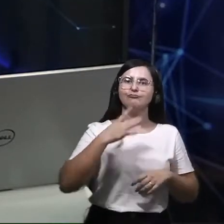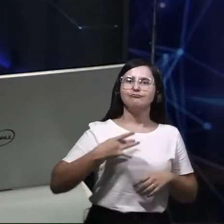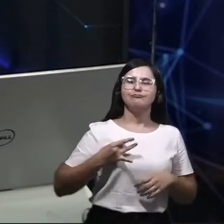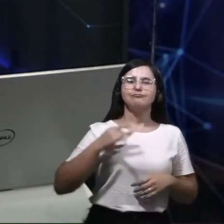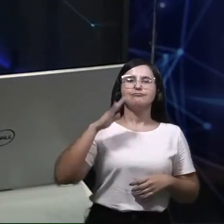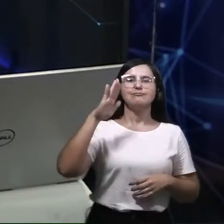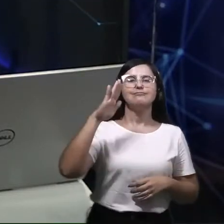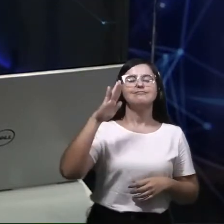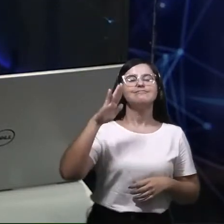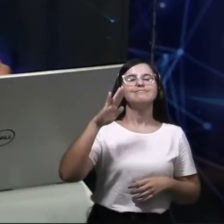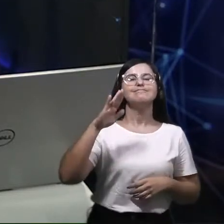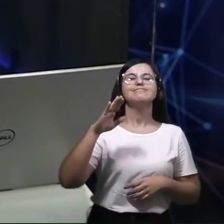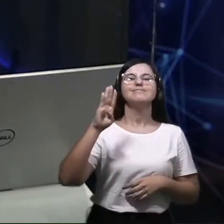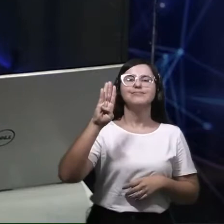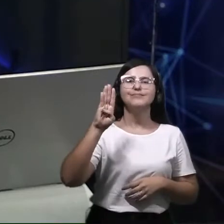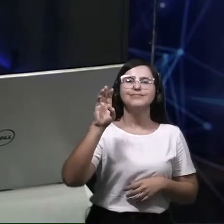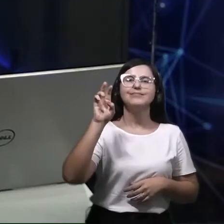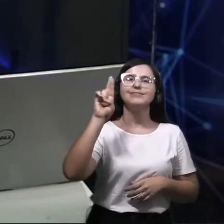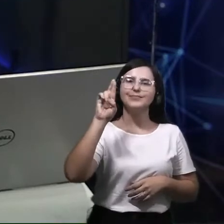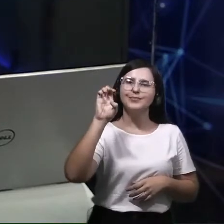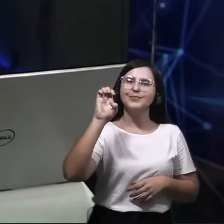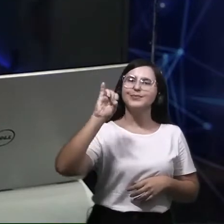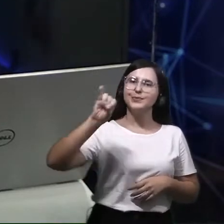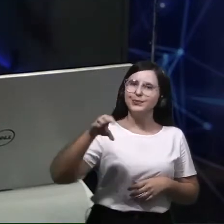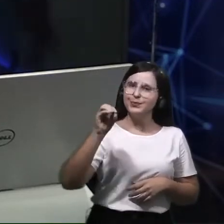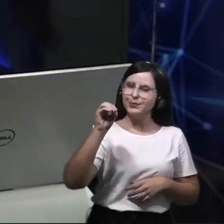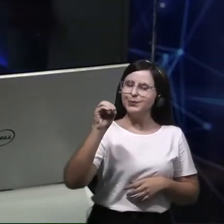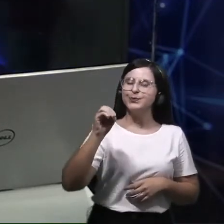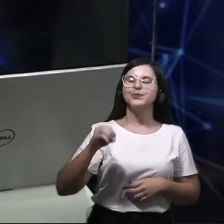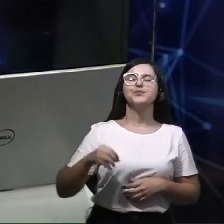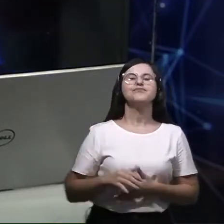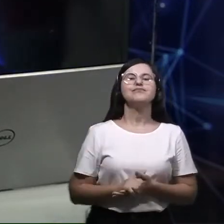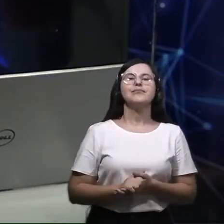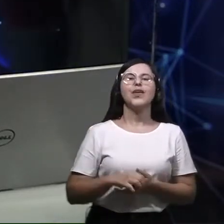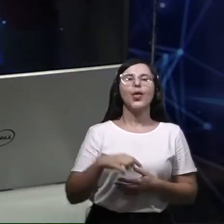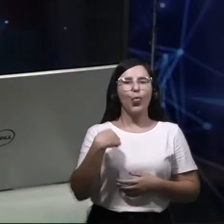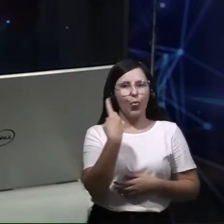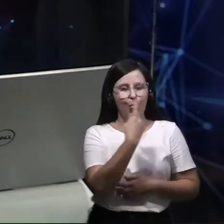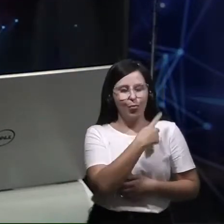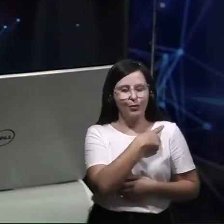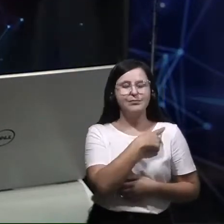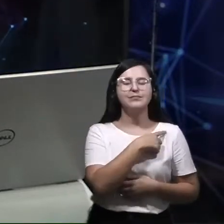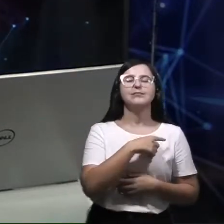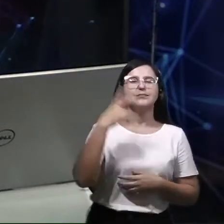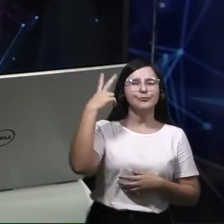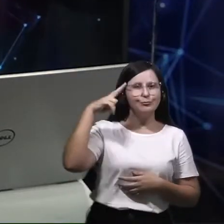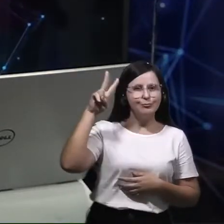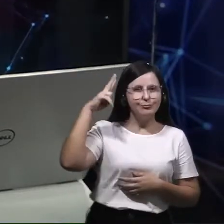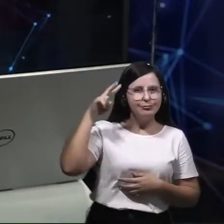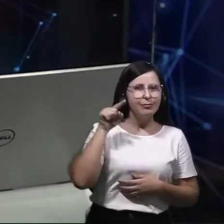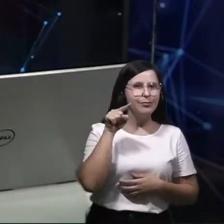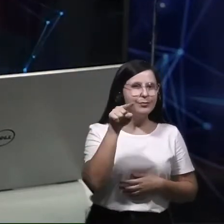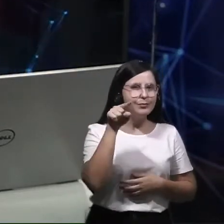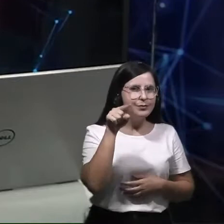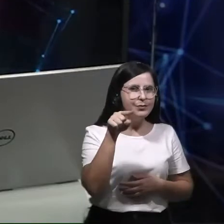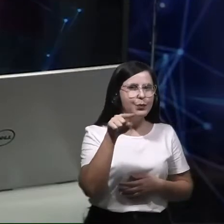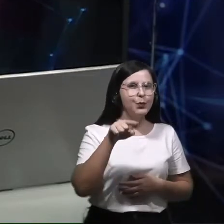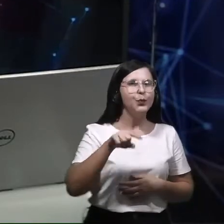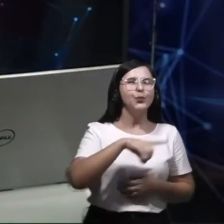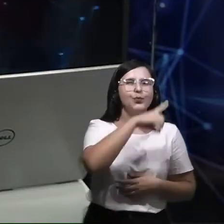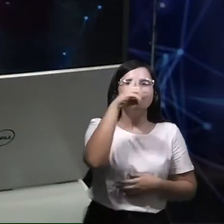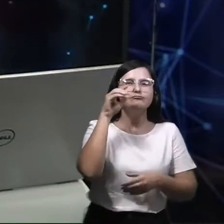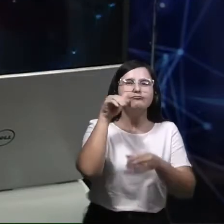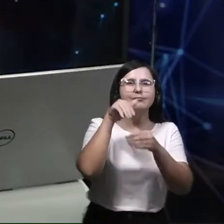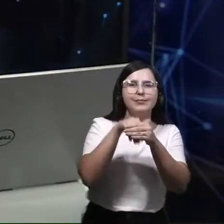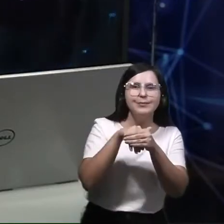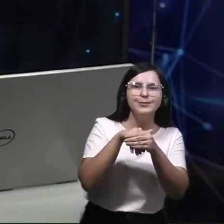2020. E lembrar para você que essa mesma estrutura, pelos mesmos portais e canais, você vai ter na apuração da eleição, no domingo